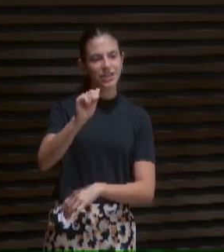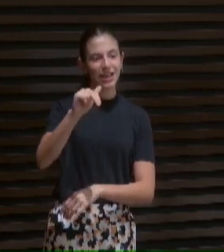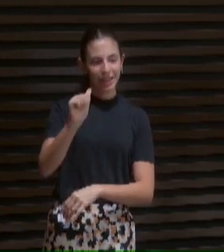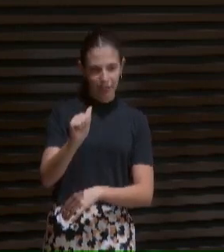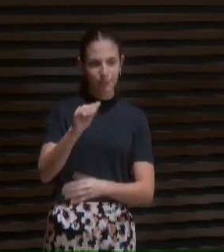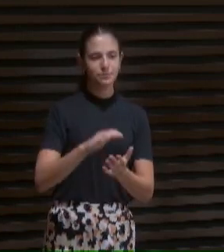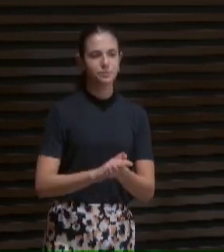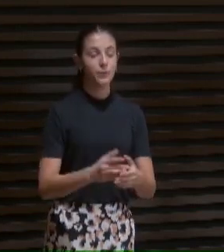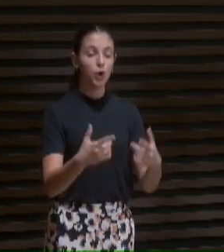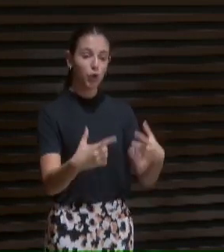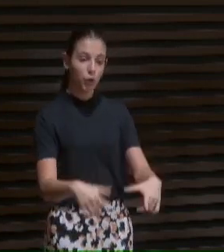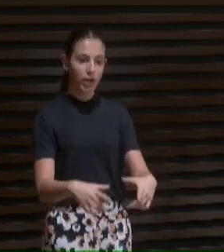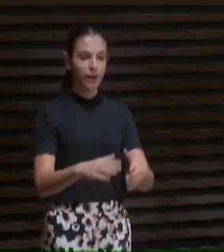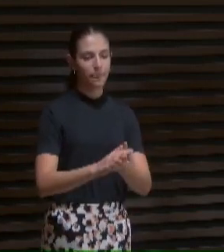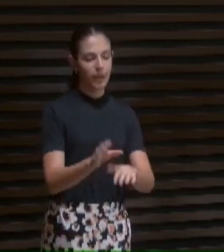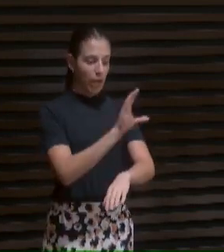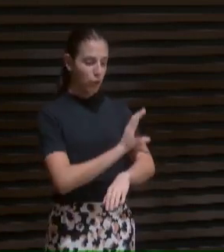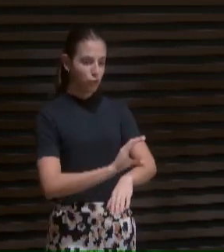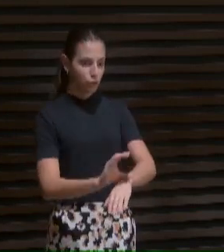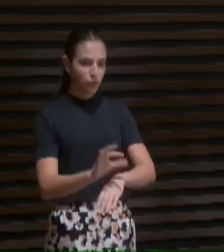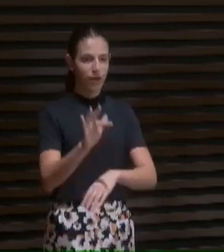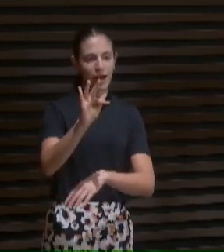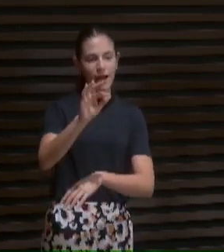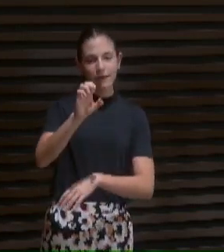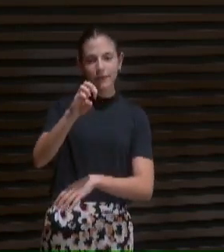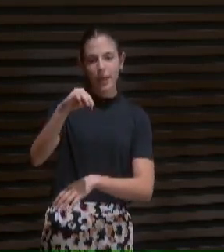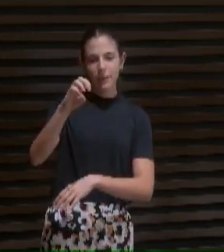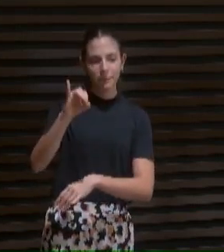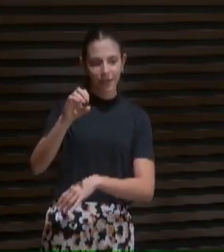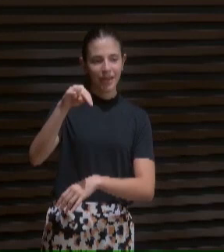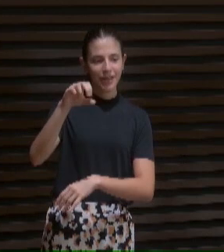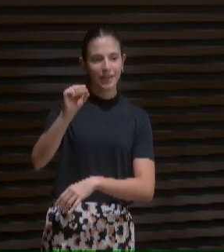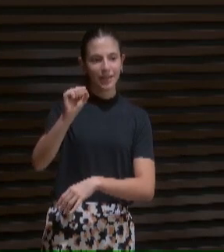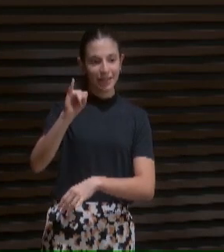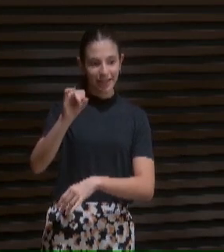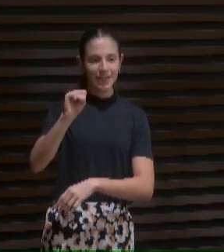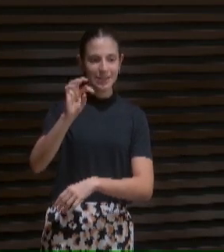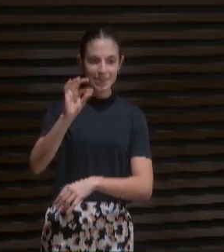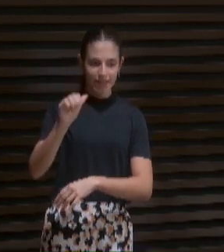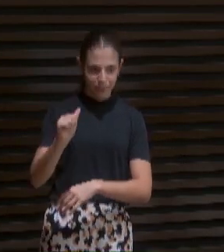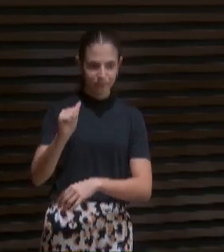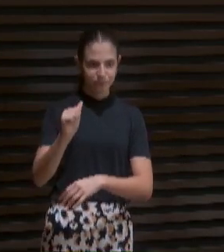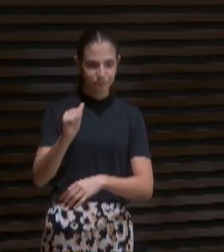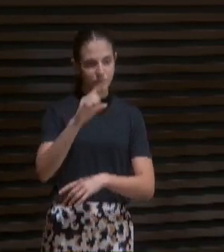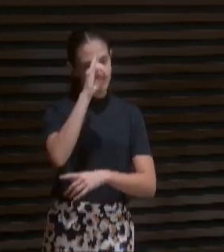onde a cultura feminista ou femista predominava.